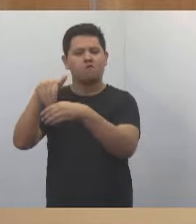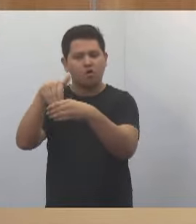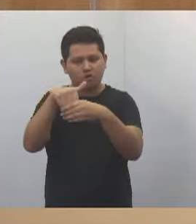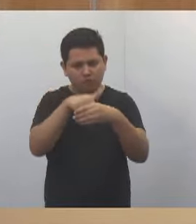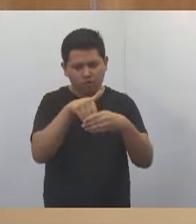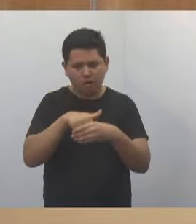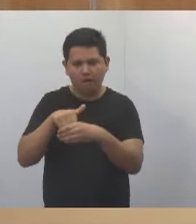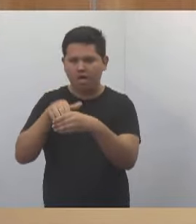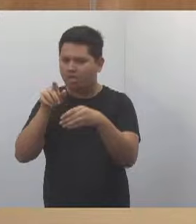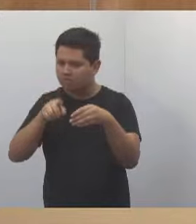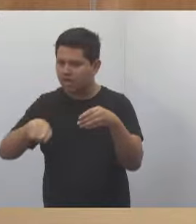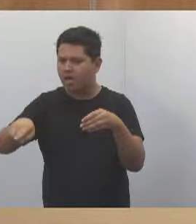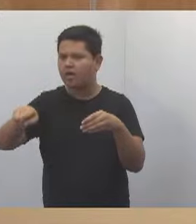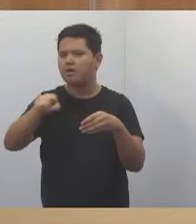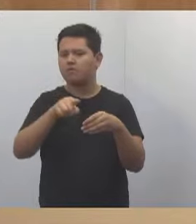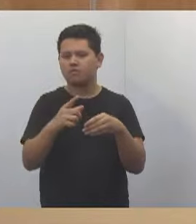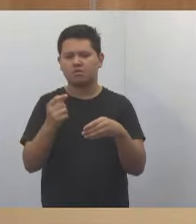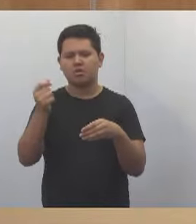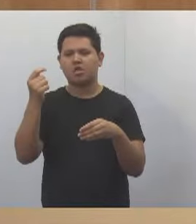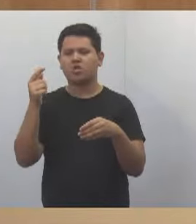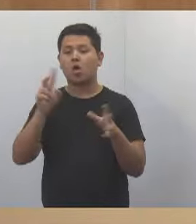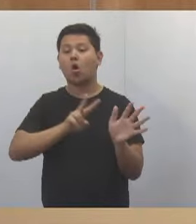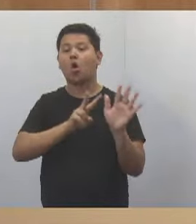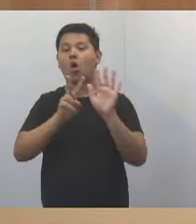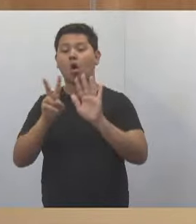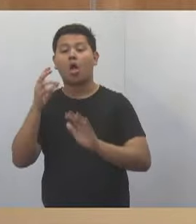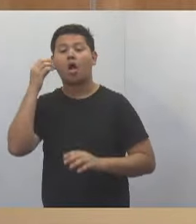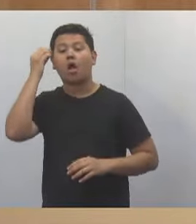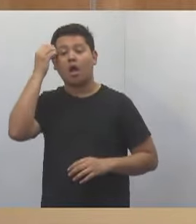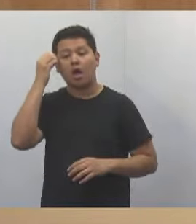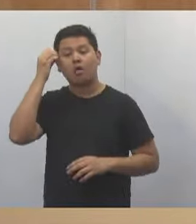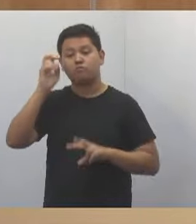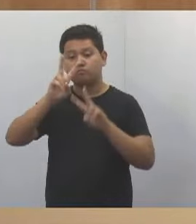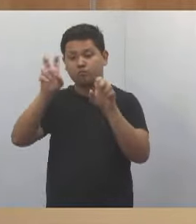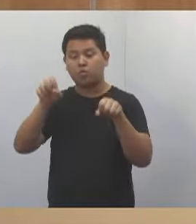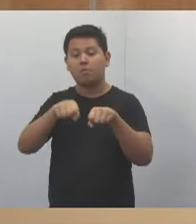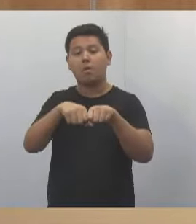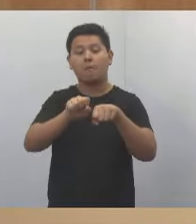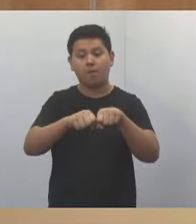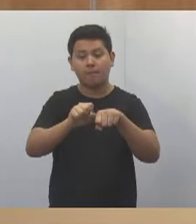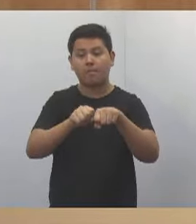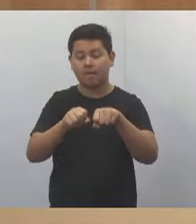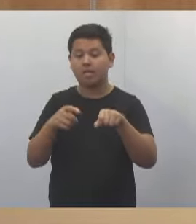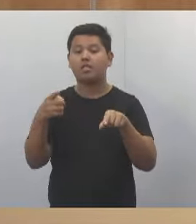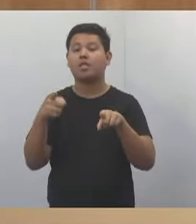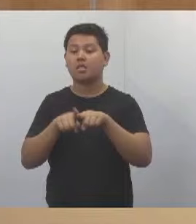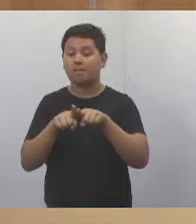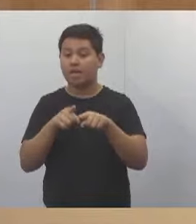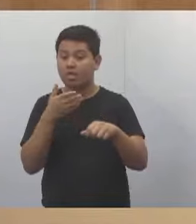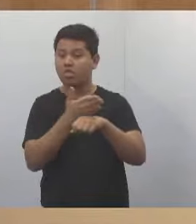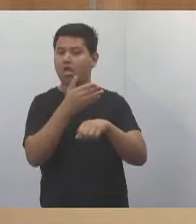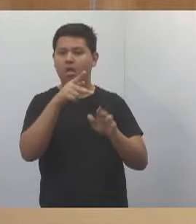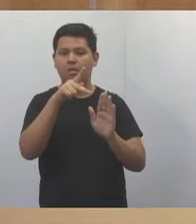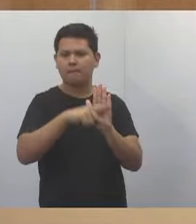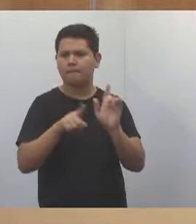pelos demais pares dessa casa, que era a semana de conscientização aos motoboy. Foi aprovado, mas eu não